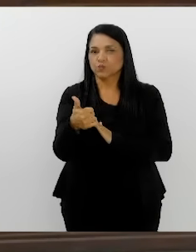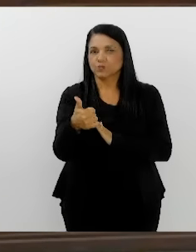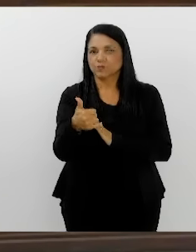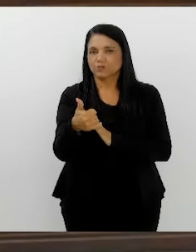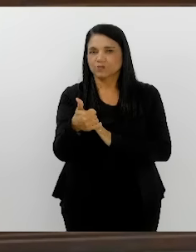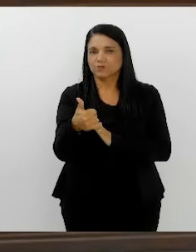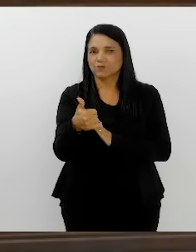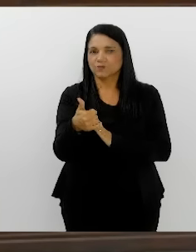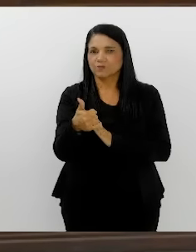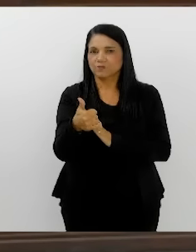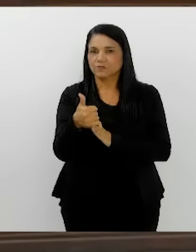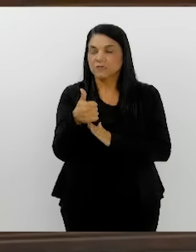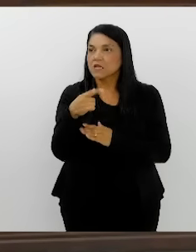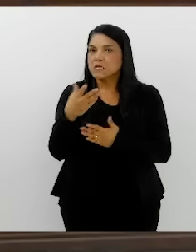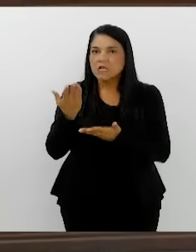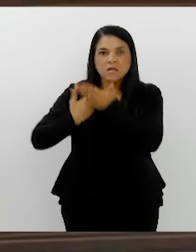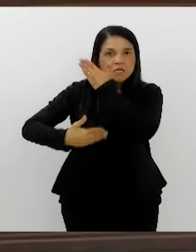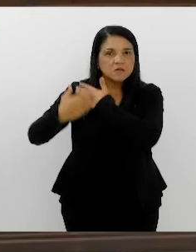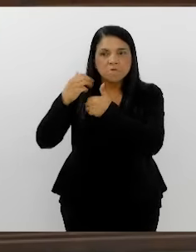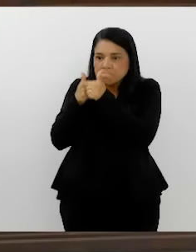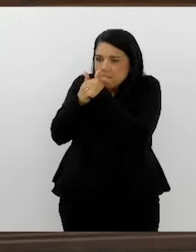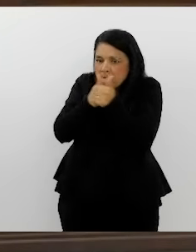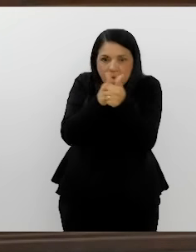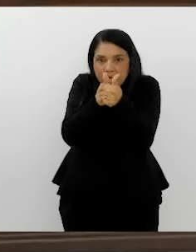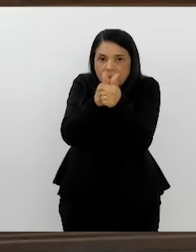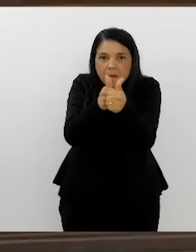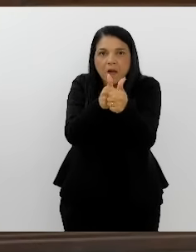toda a perseguição, uma perseguição implacável.